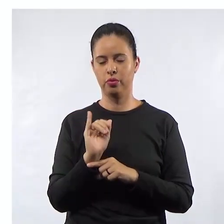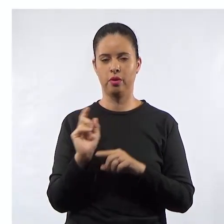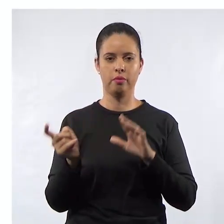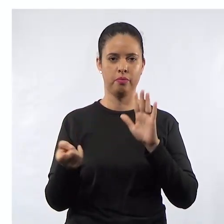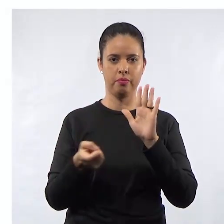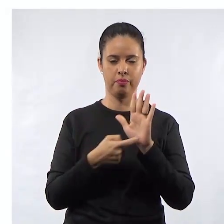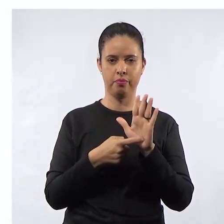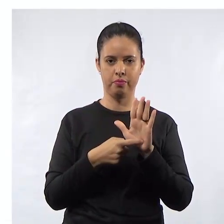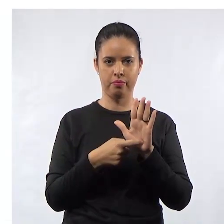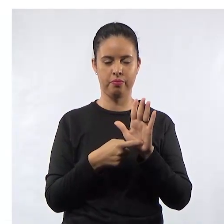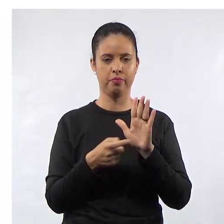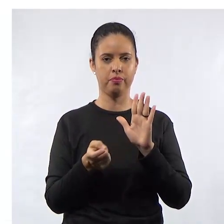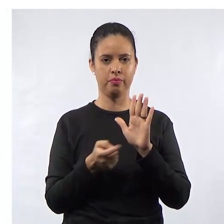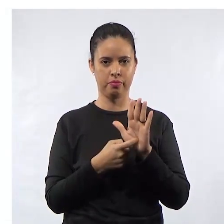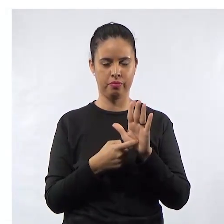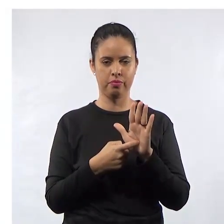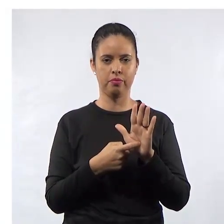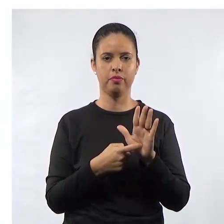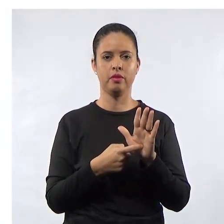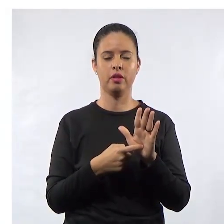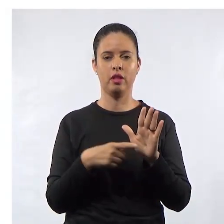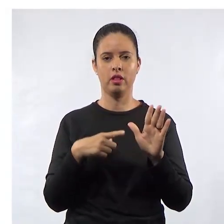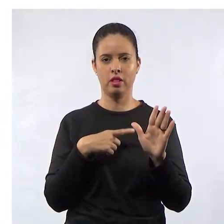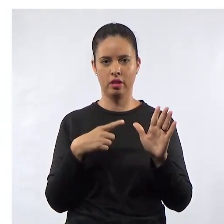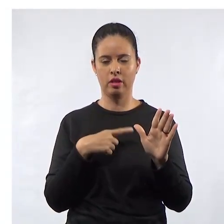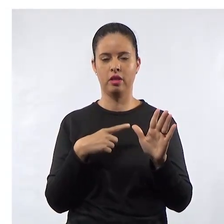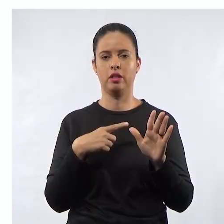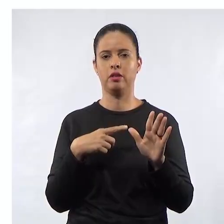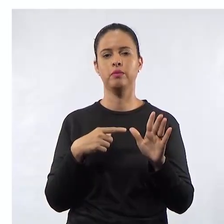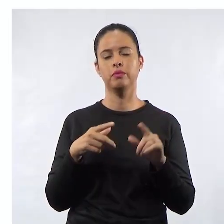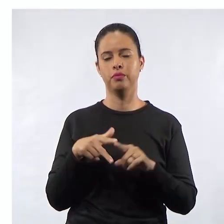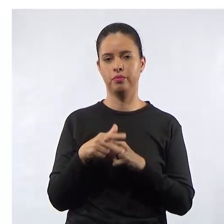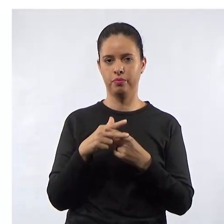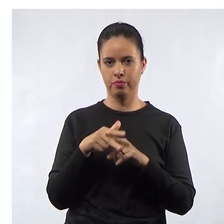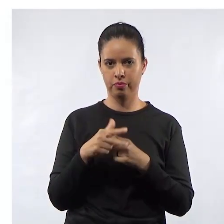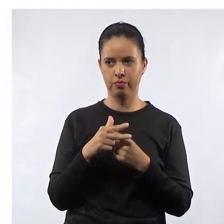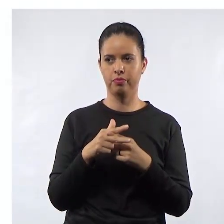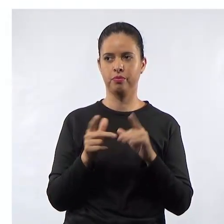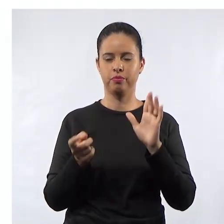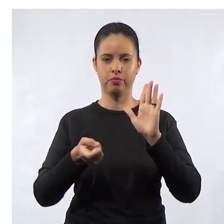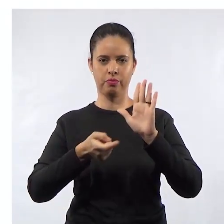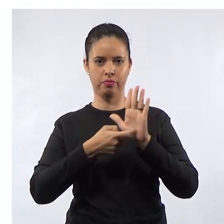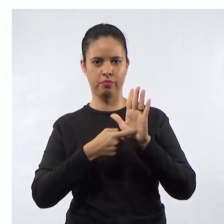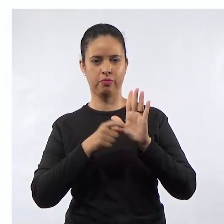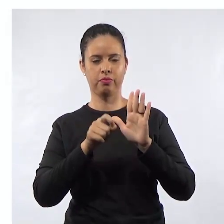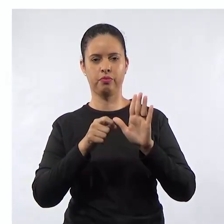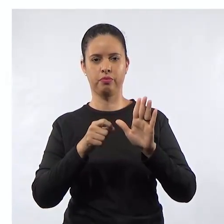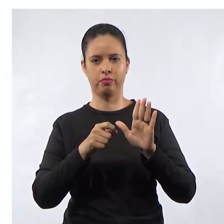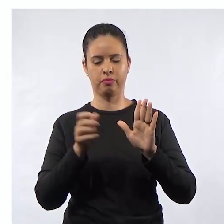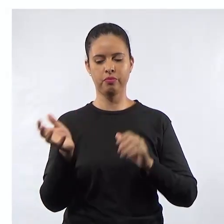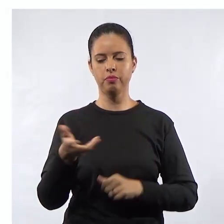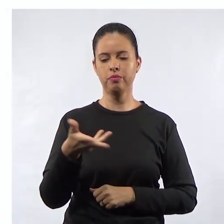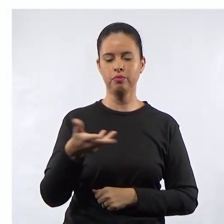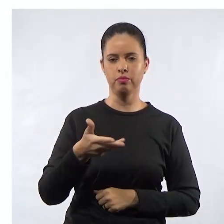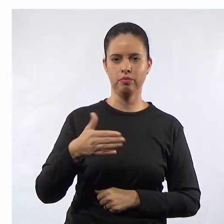tem uma engrenagemzinha aí, você pode clicar aí direto para o YouTube, para nossa aula. Tem uma engrenagemzinha onde você vai